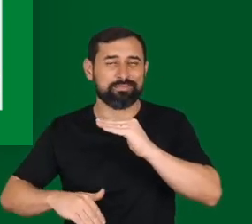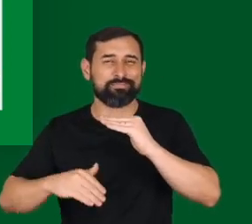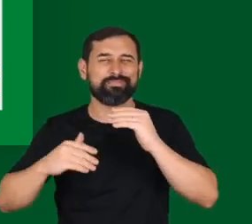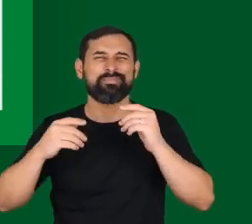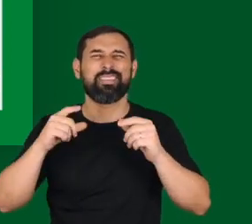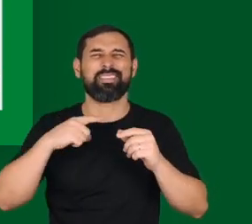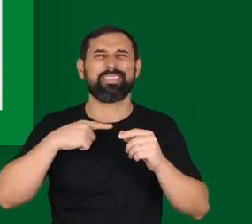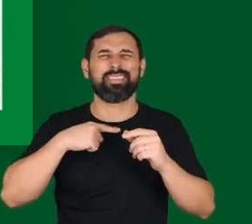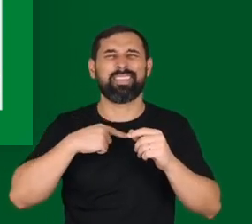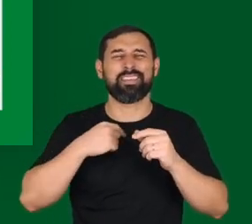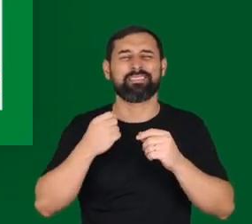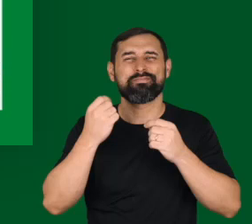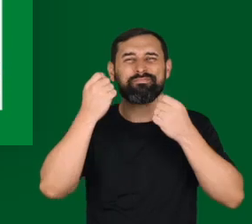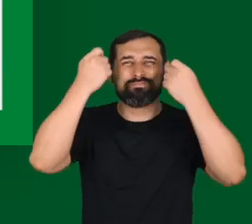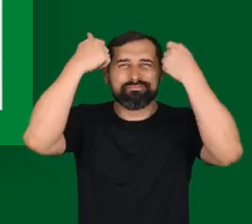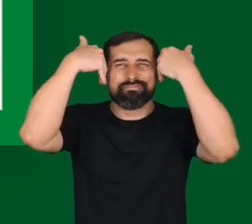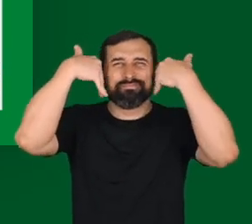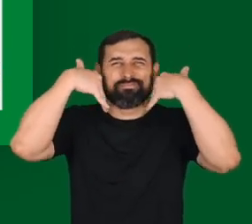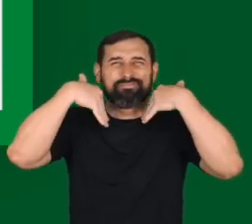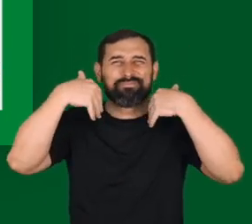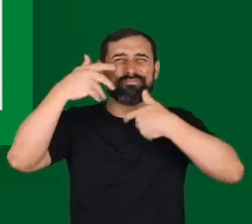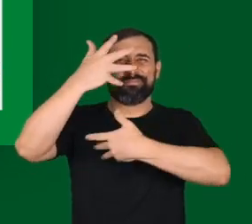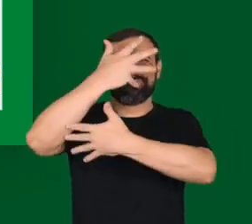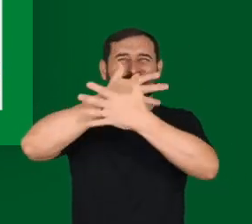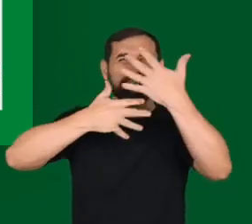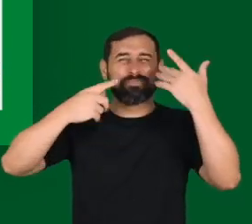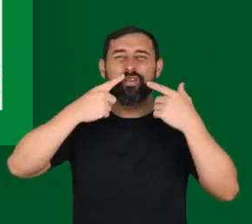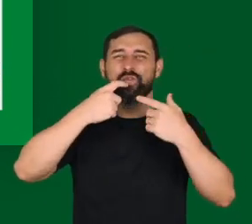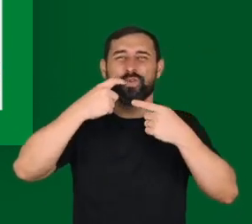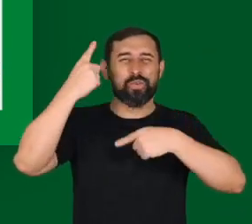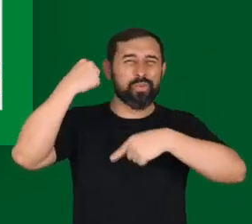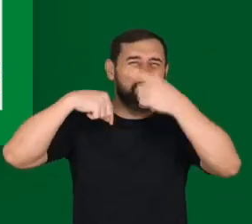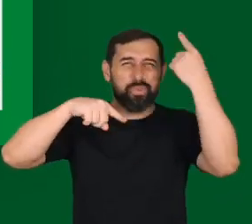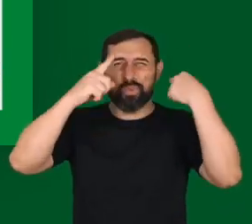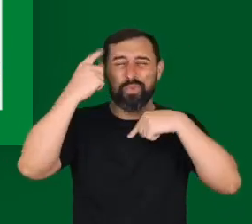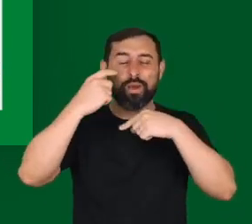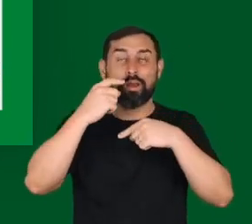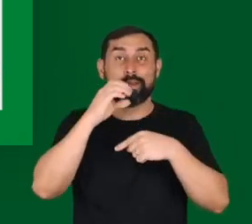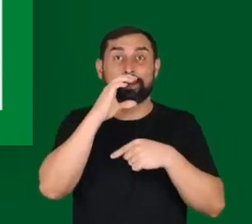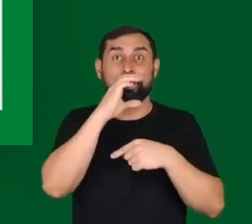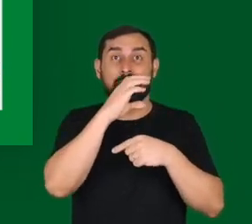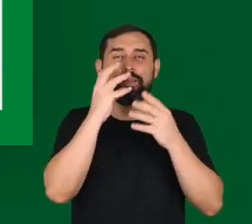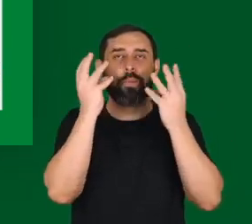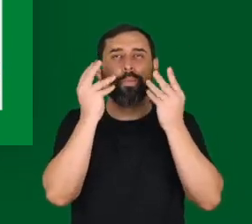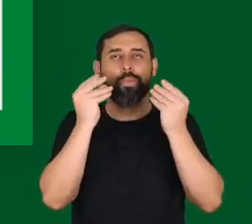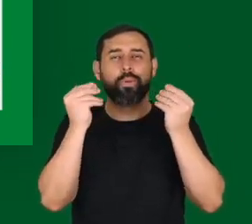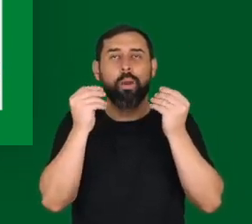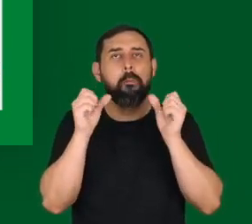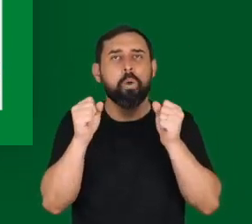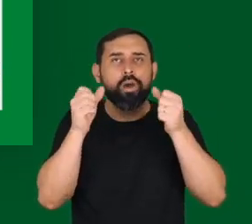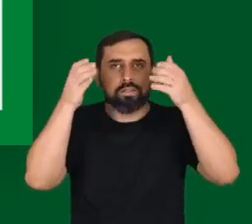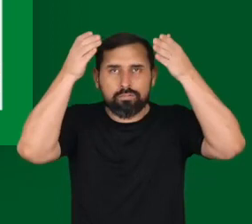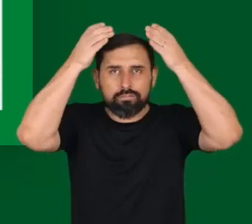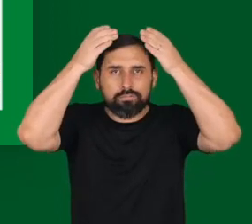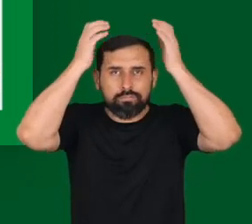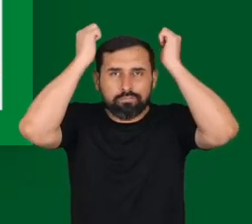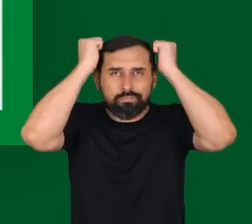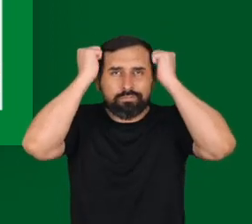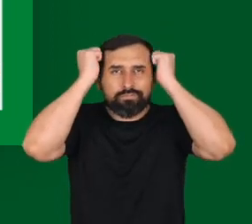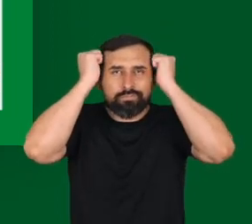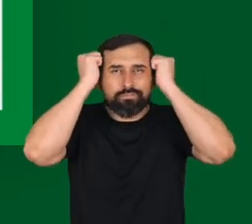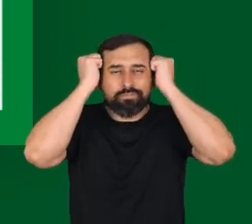na cabecinha, então ela perde muito calor através da região cefálica. Então, a gente coloca uma touquinha